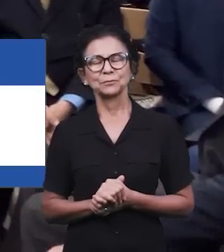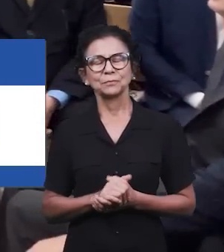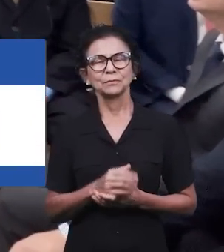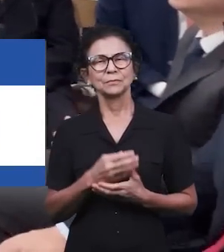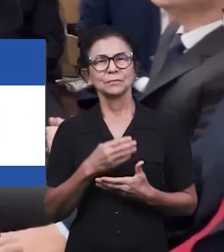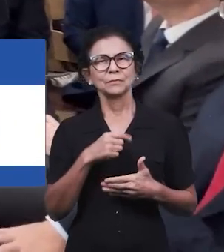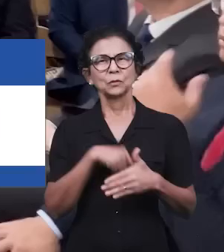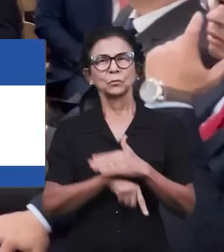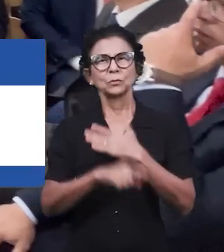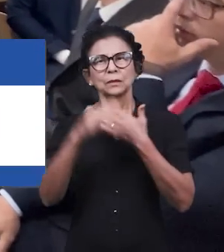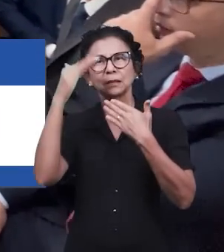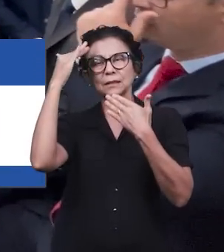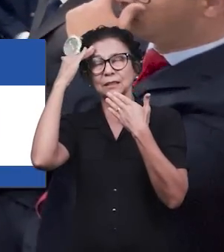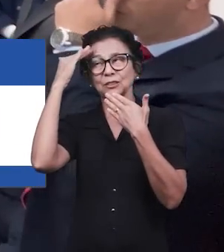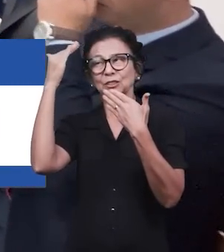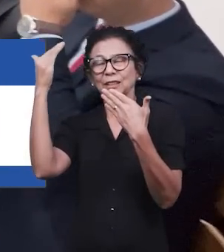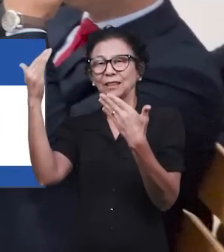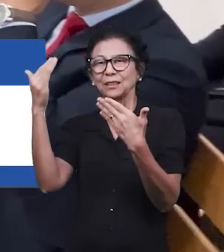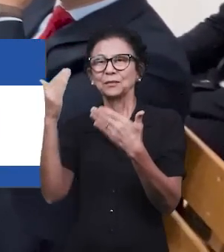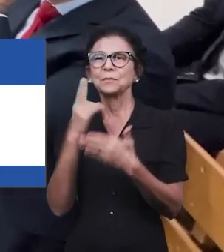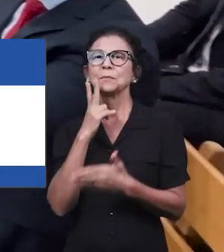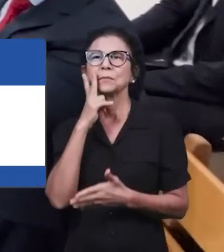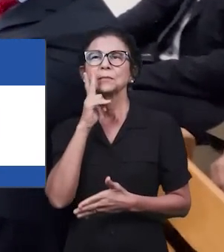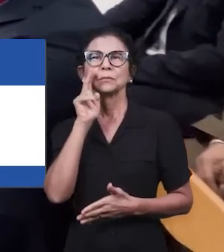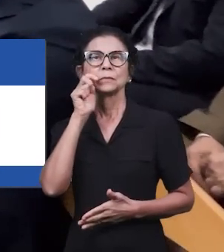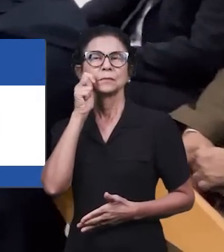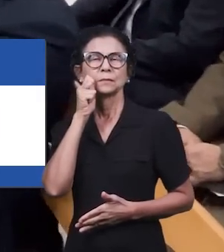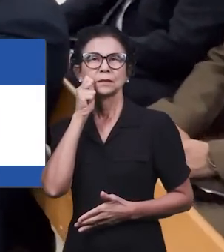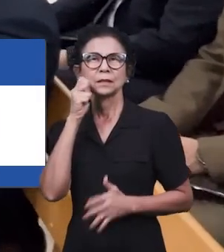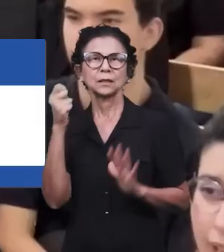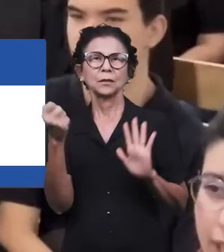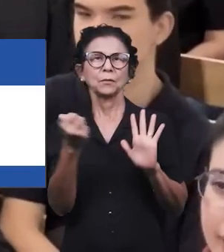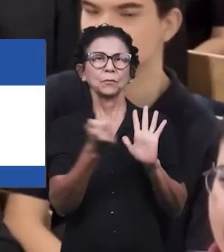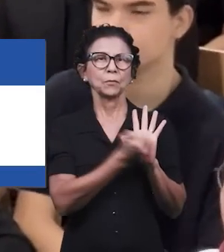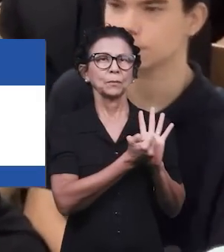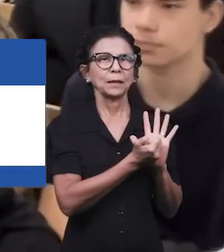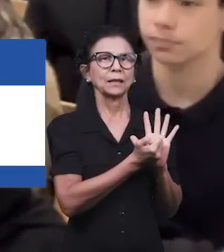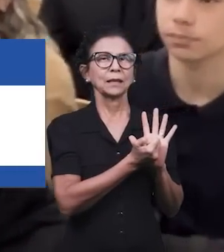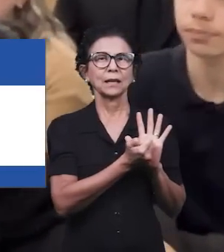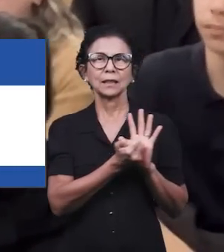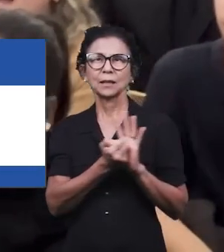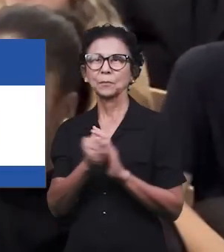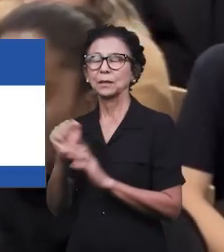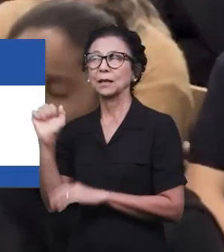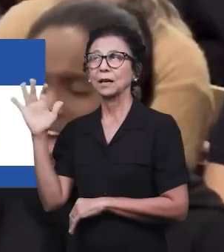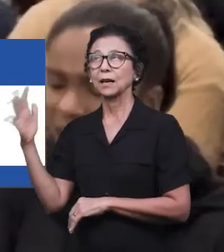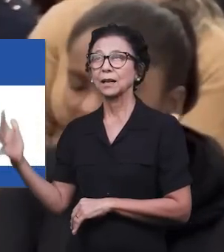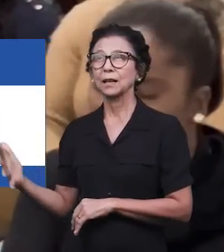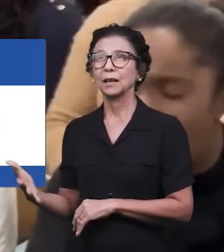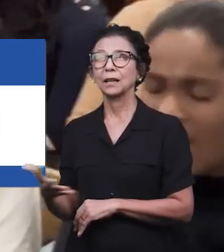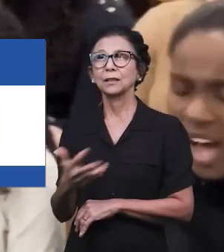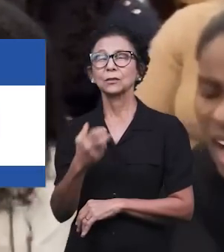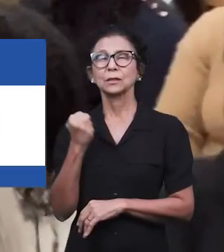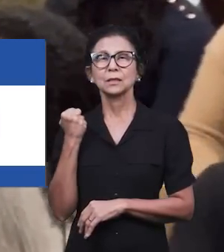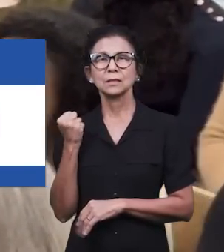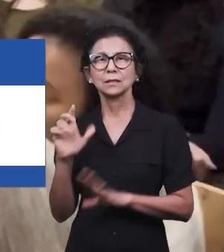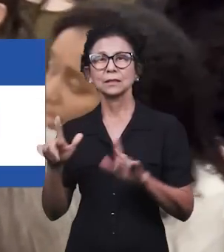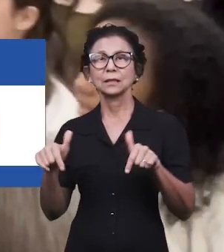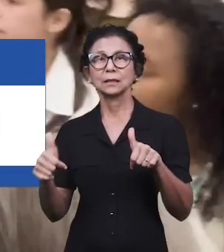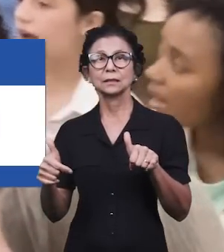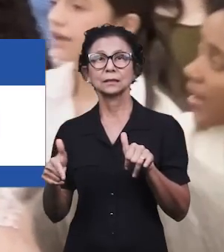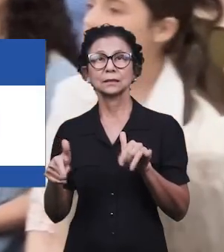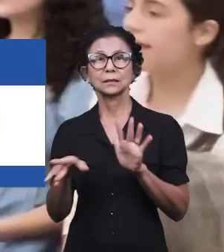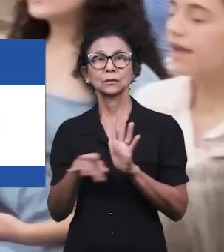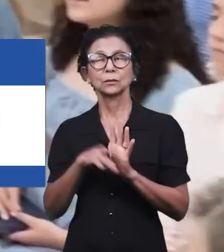momento. A ceia foi marcada por muita adoração e pela visitação nítida do Espírito Santo,